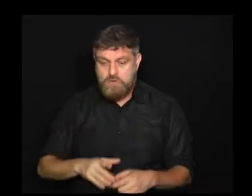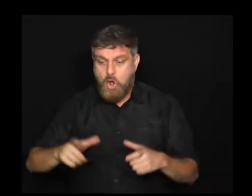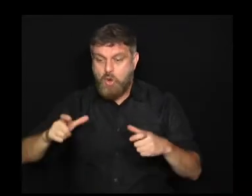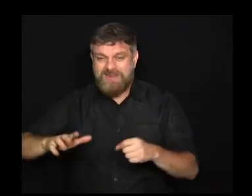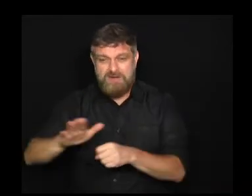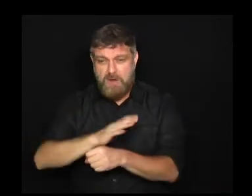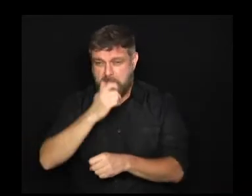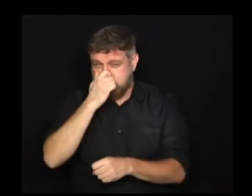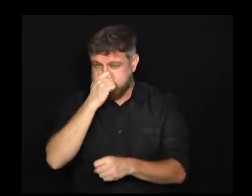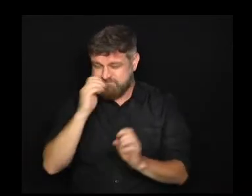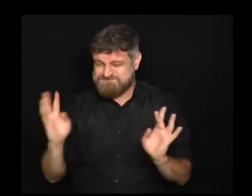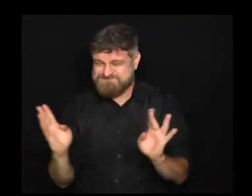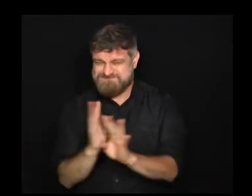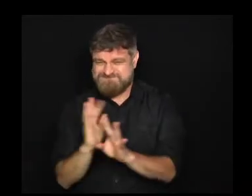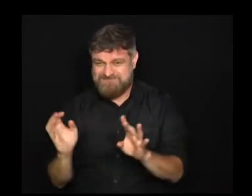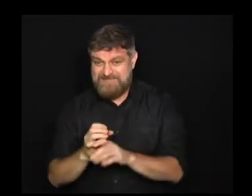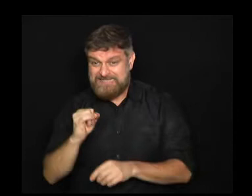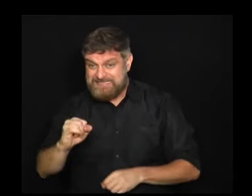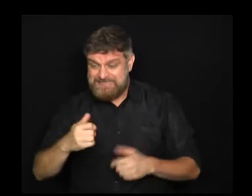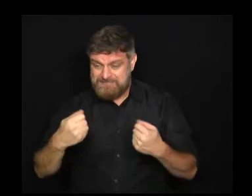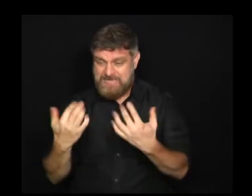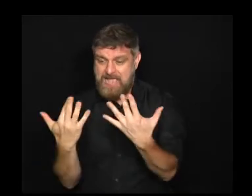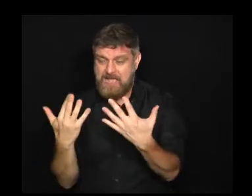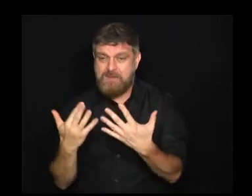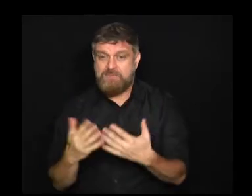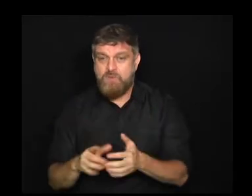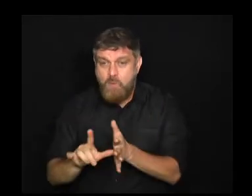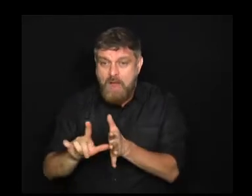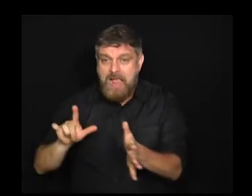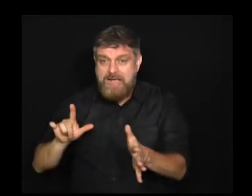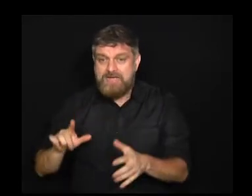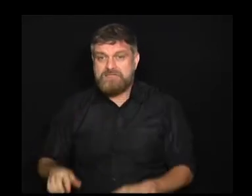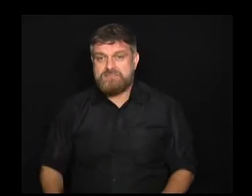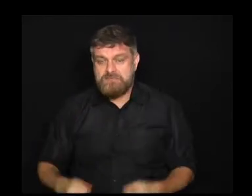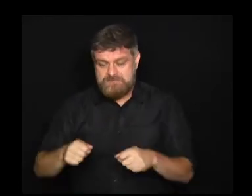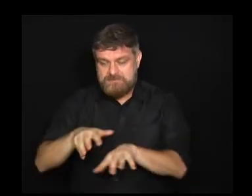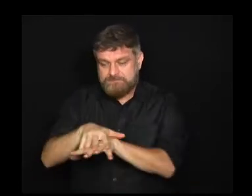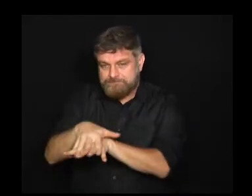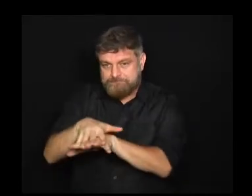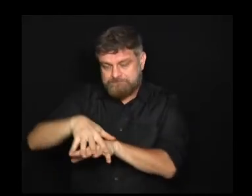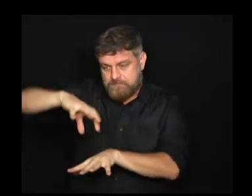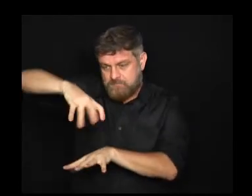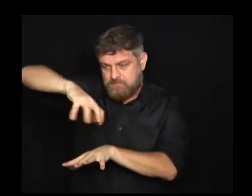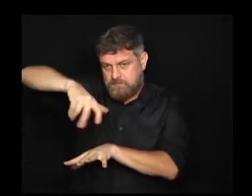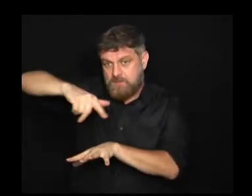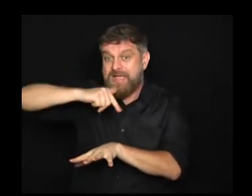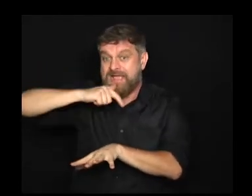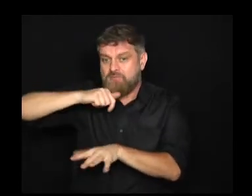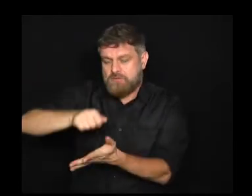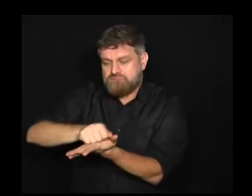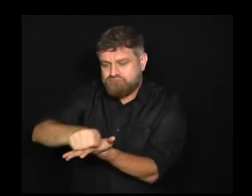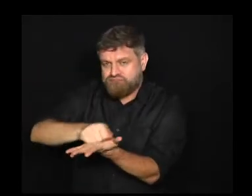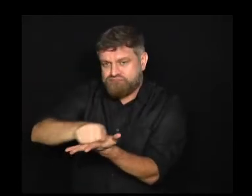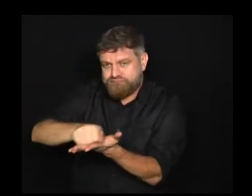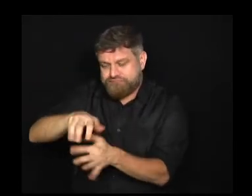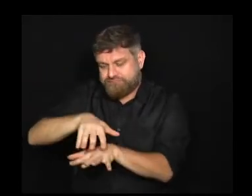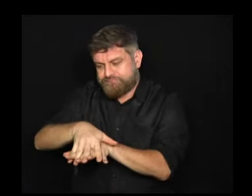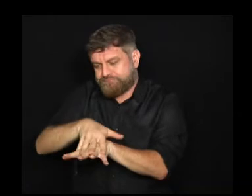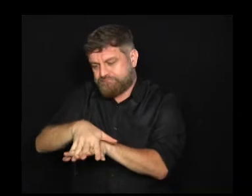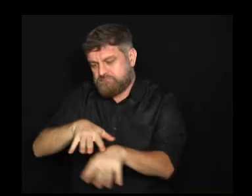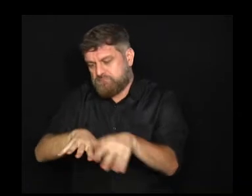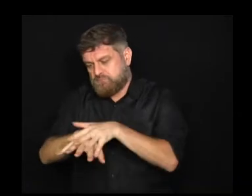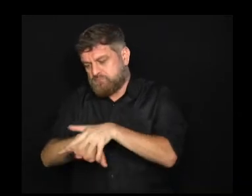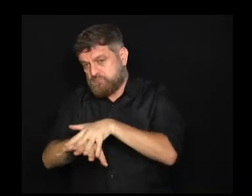público. Se for tocar nessa área, antes de tocar, lavar as mãos. Essas são recomendações que são válidas para todo